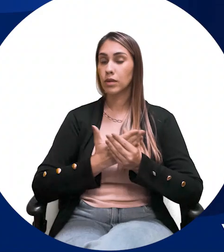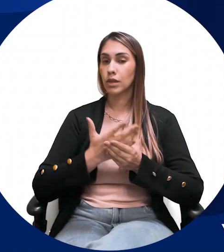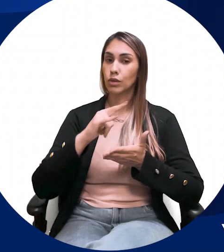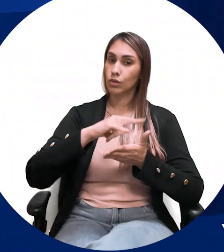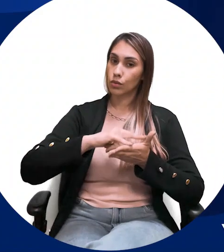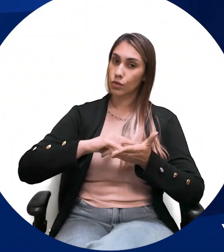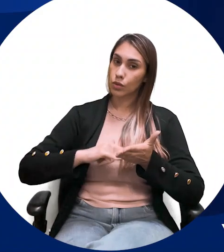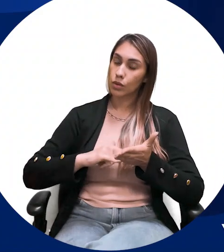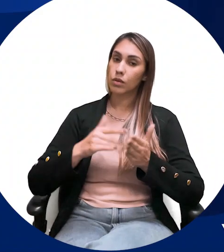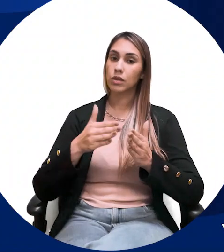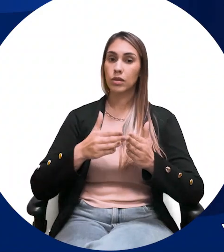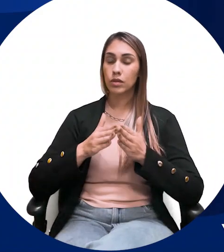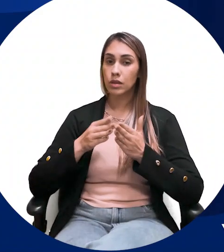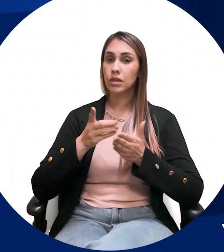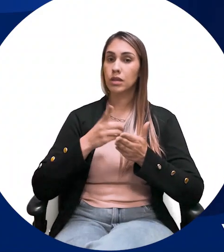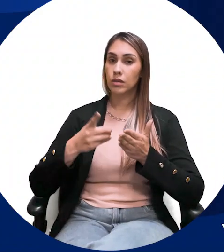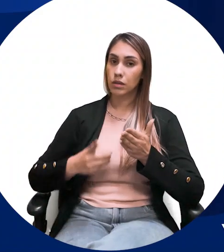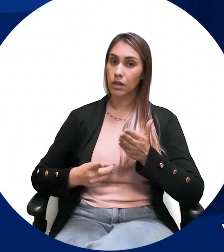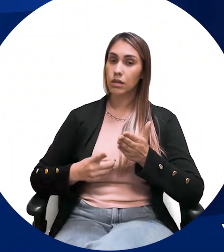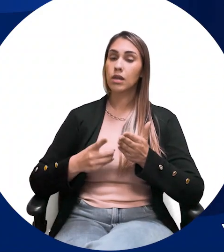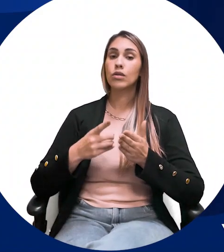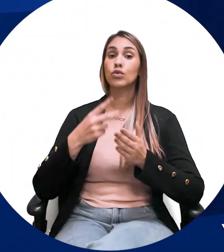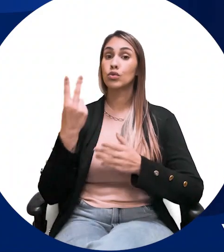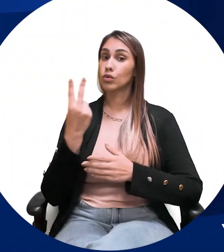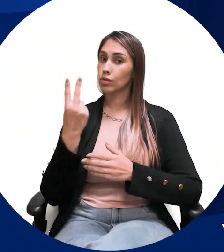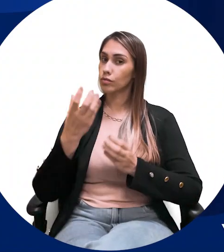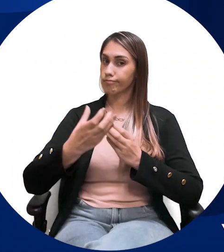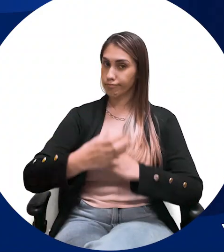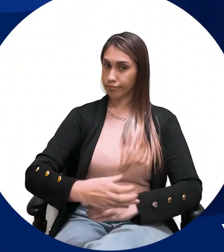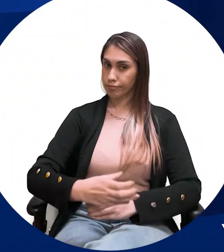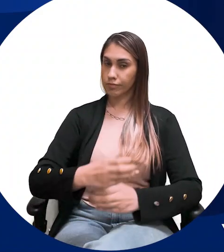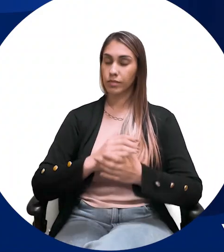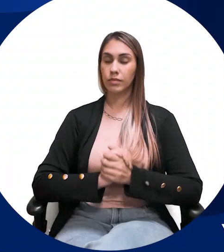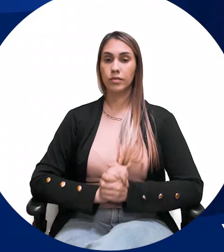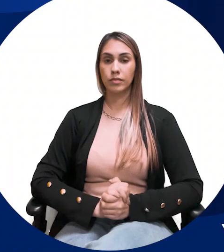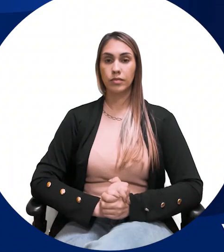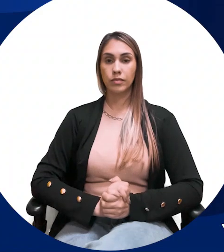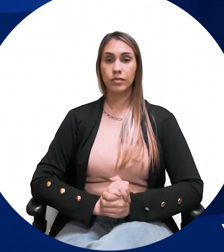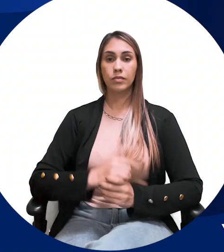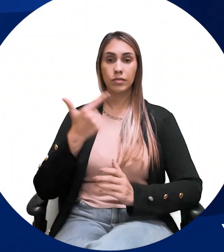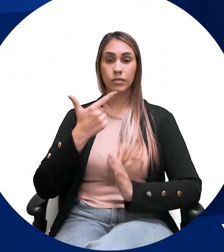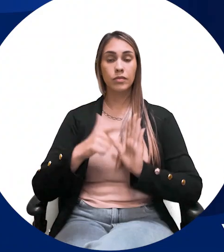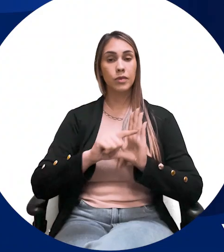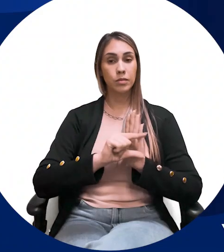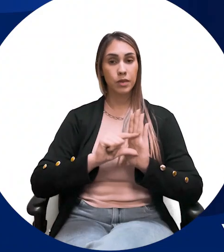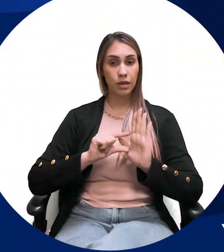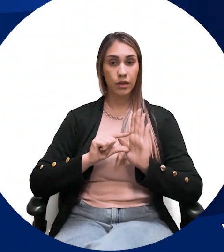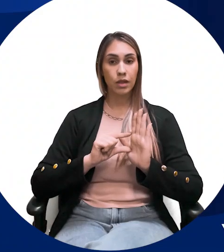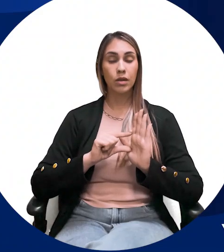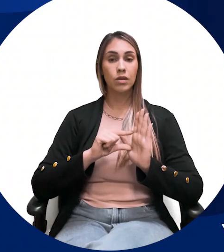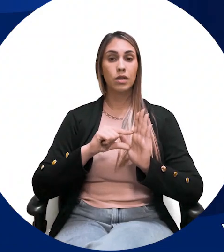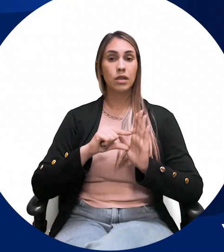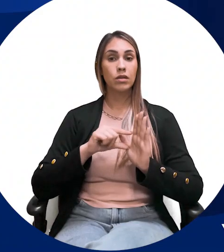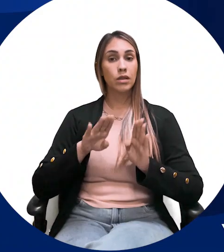processo contendo documentos, requerimento, declarações e termos referentes aos 2 vínculos. Segundo parágrafo.